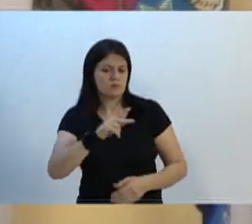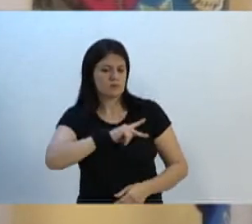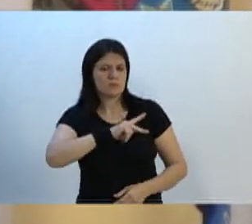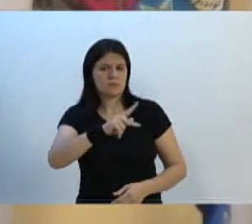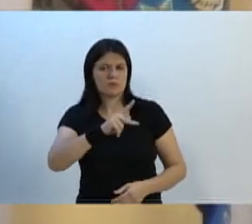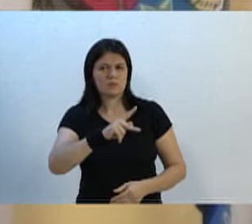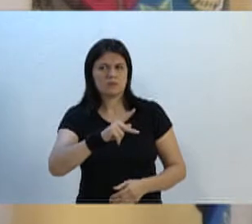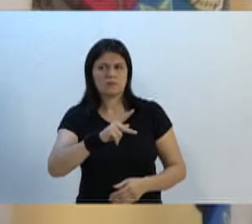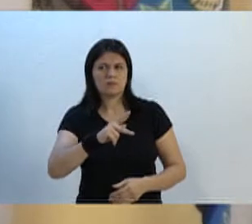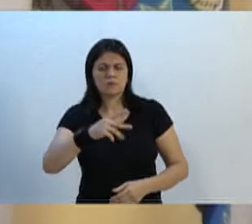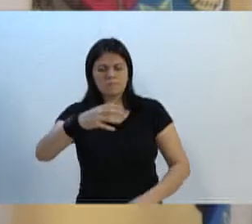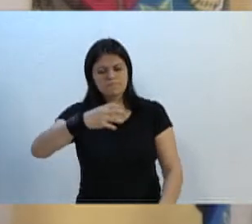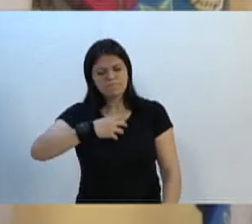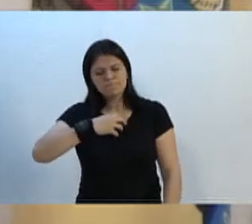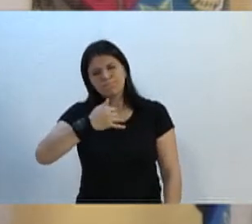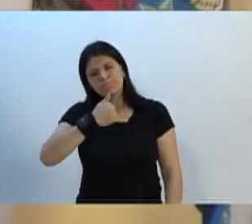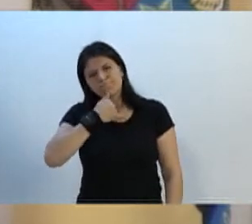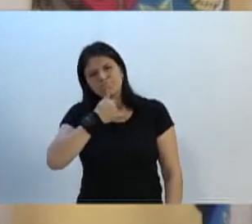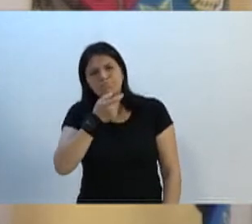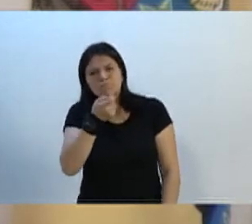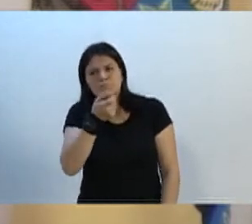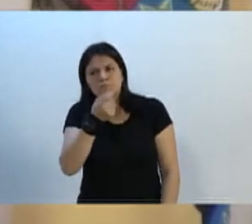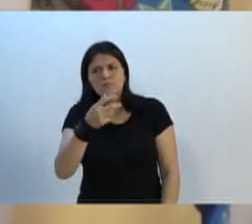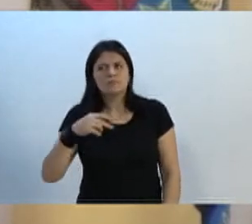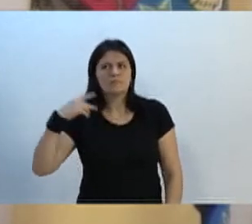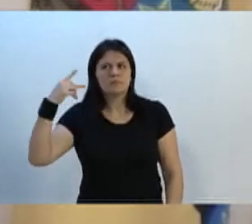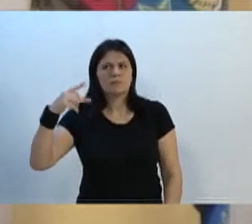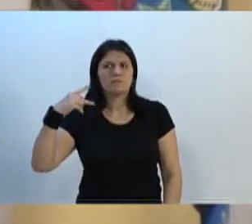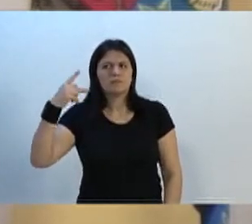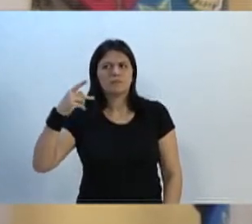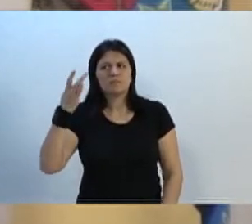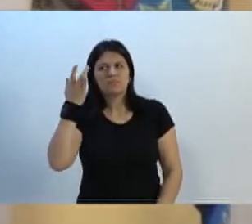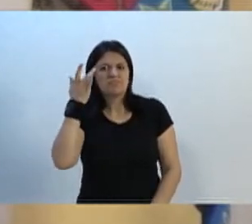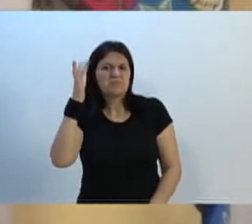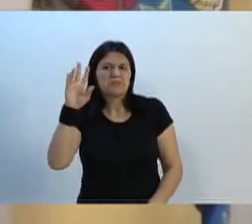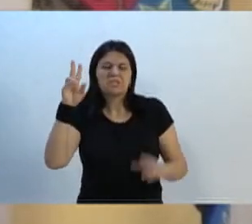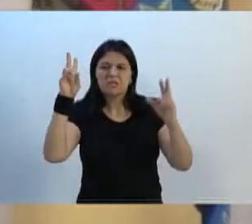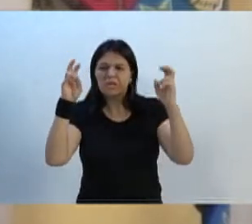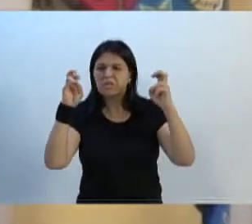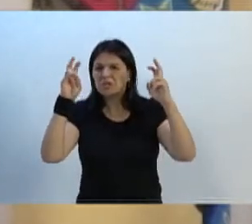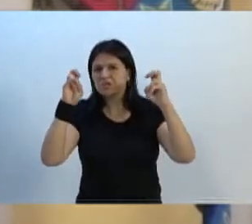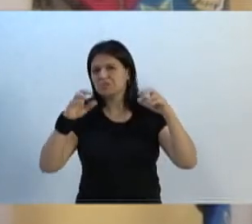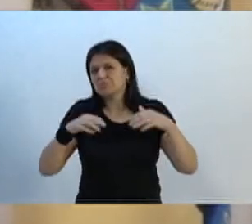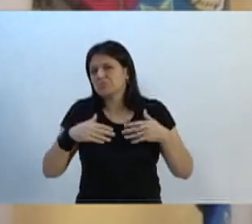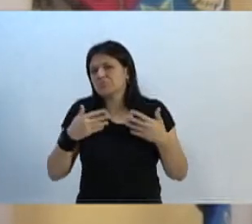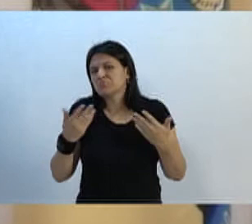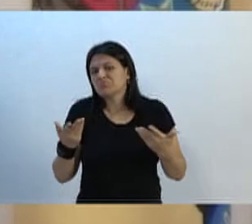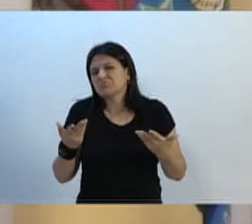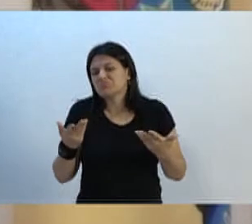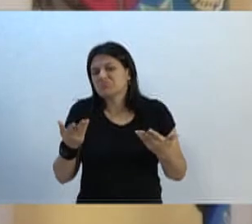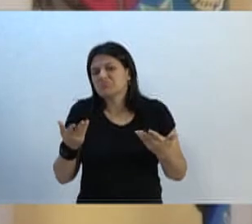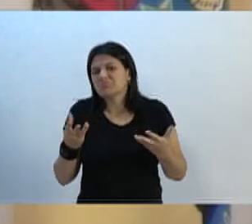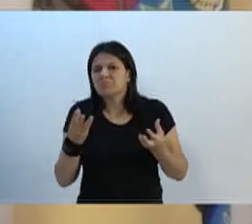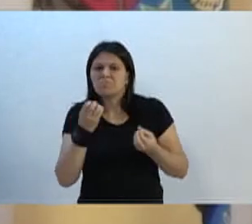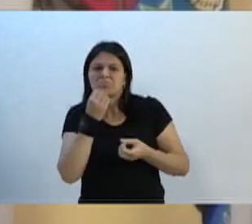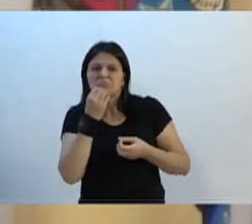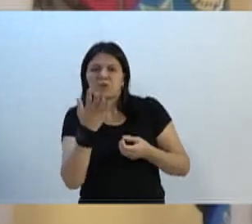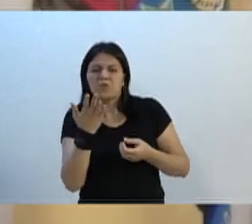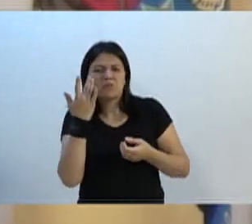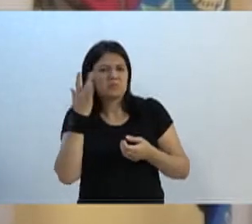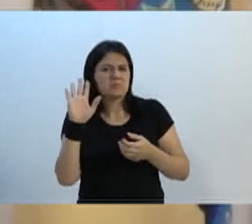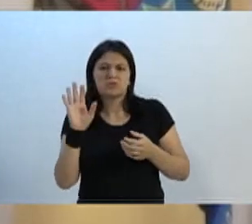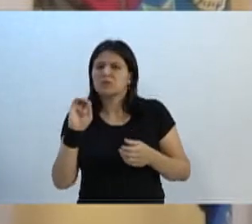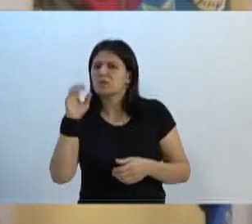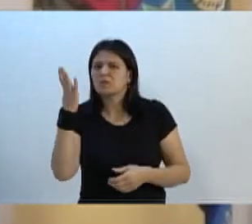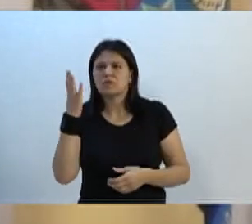fico até um pouco triste né poucos vereadores não sei se o assunto não não é muito bom sei lá